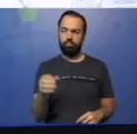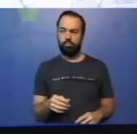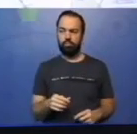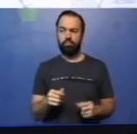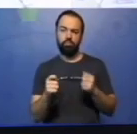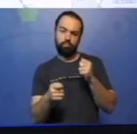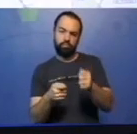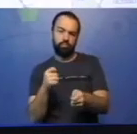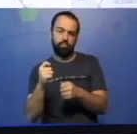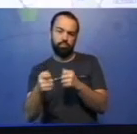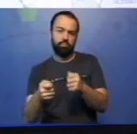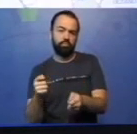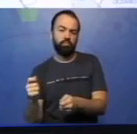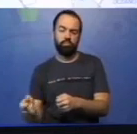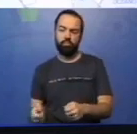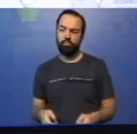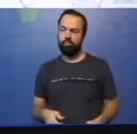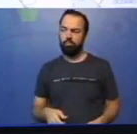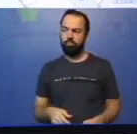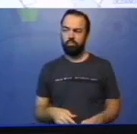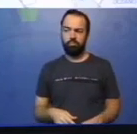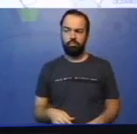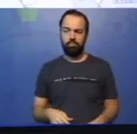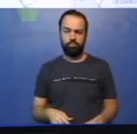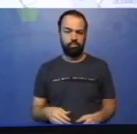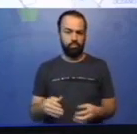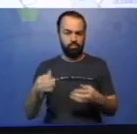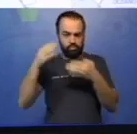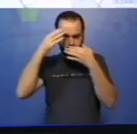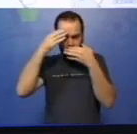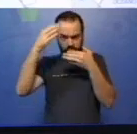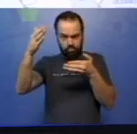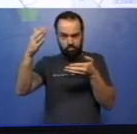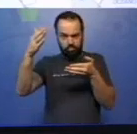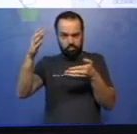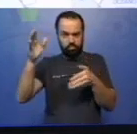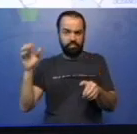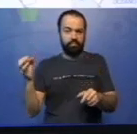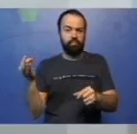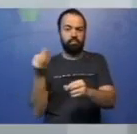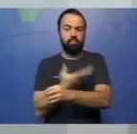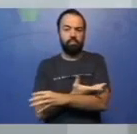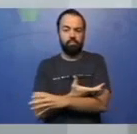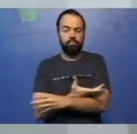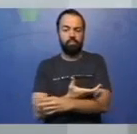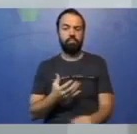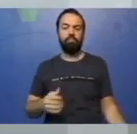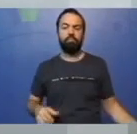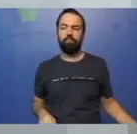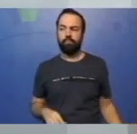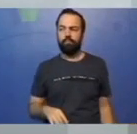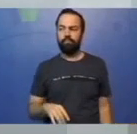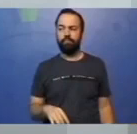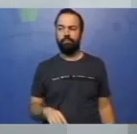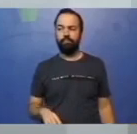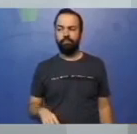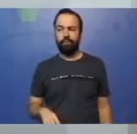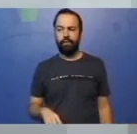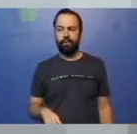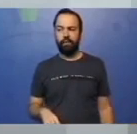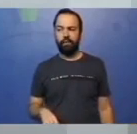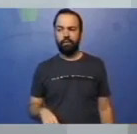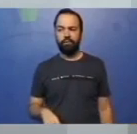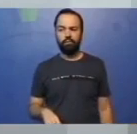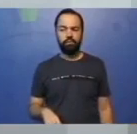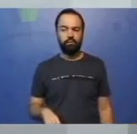atividade comercial e econômica dessas regiões. Pessoal, a aula de hoje a gente vai parar nesse assunto da